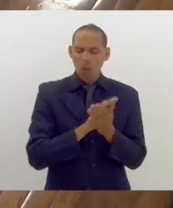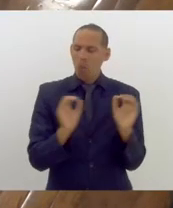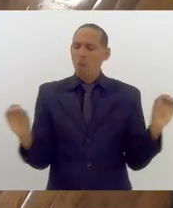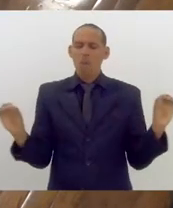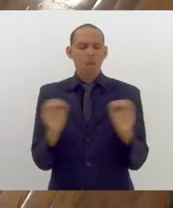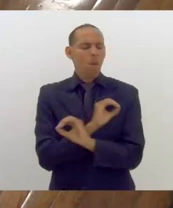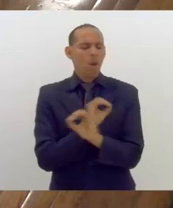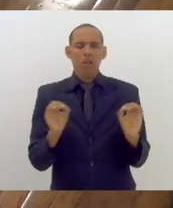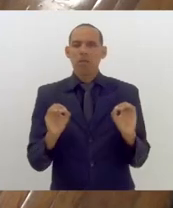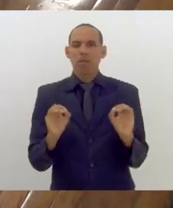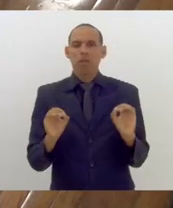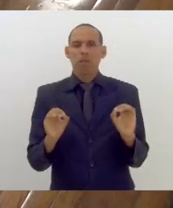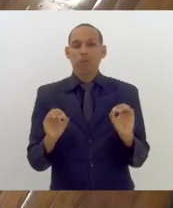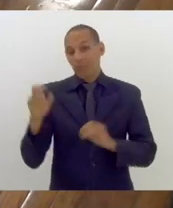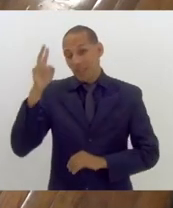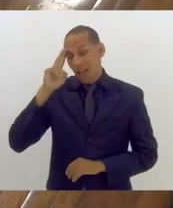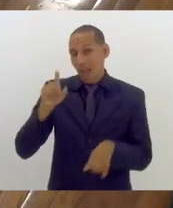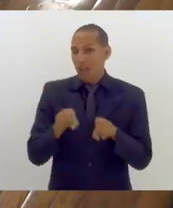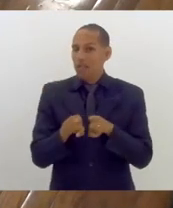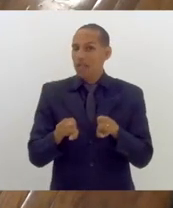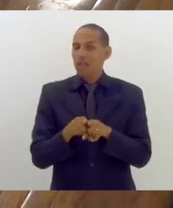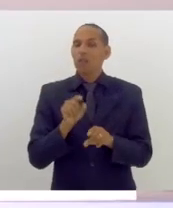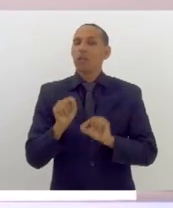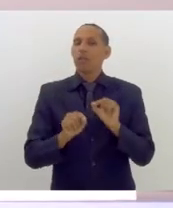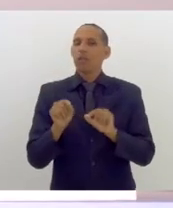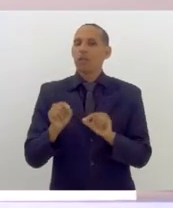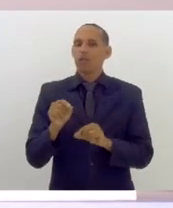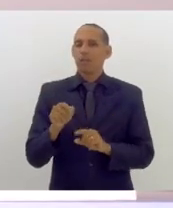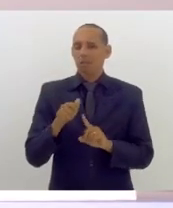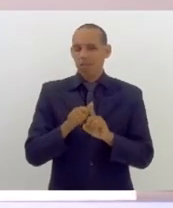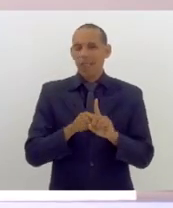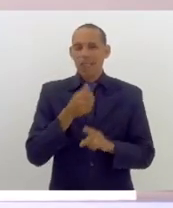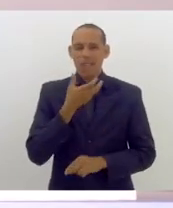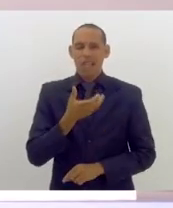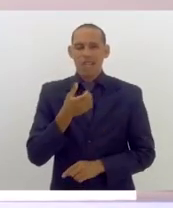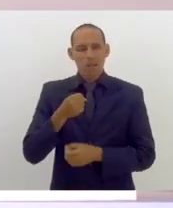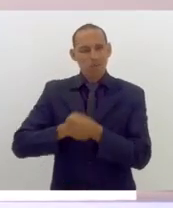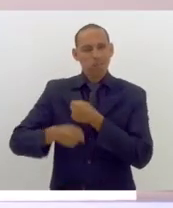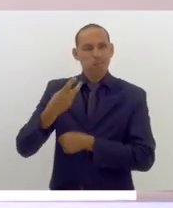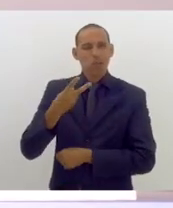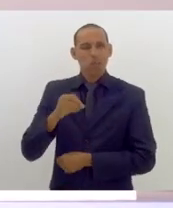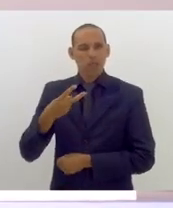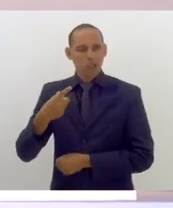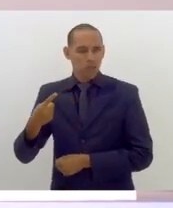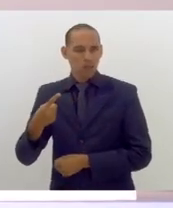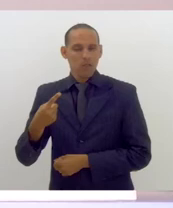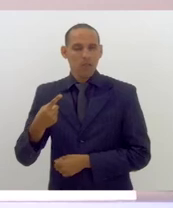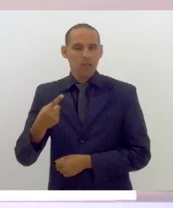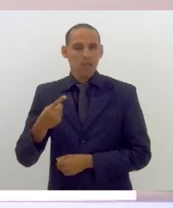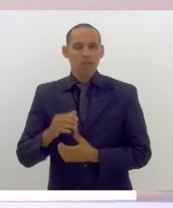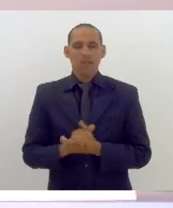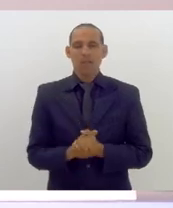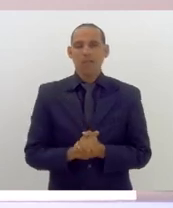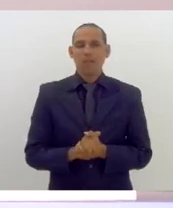lá Vale lembrar ainda que em dezembro de 21 o operador Nacional operador Nacional